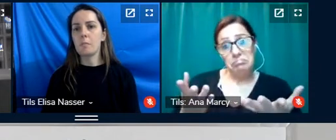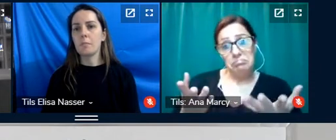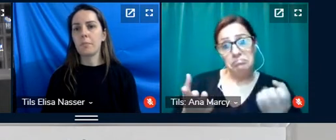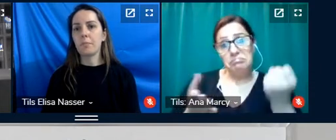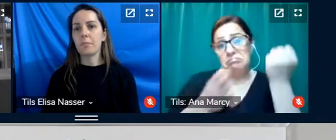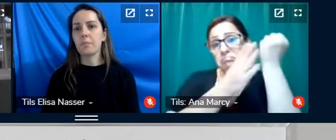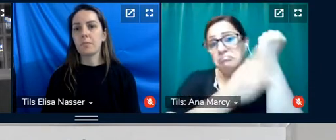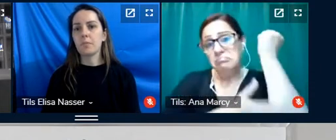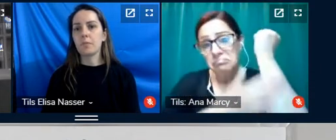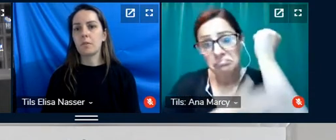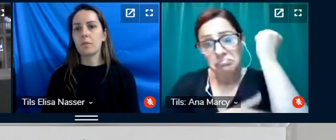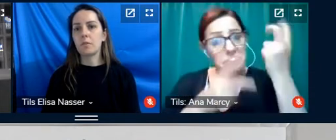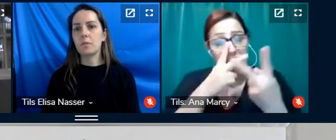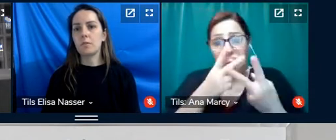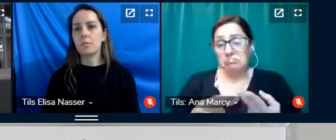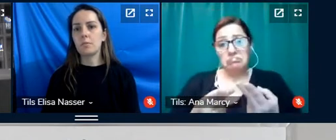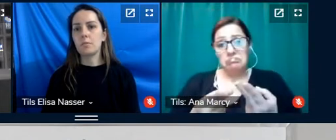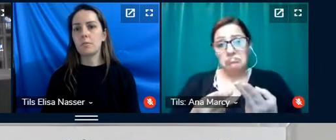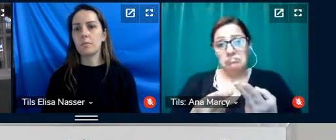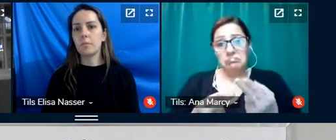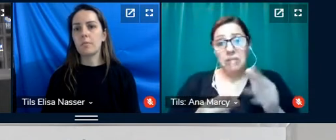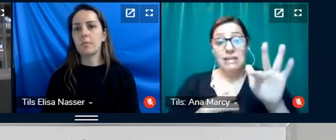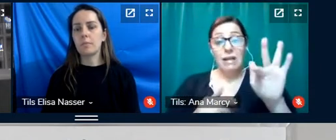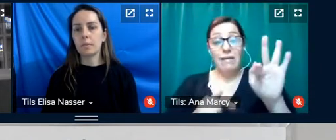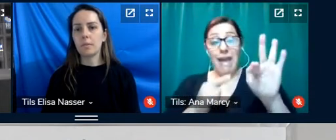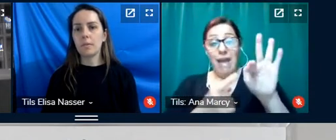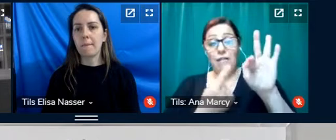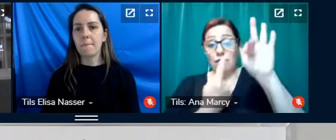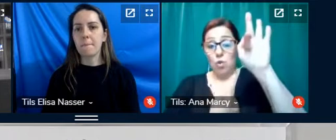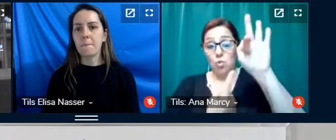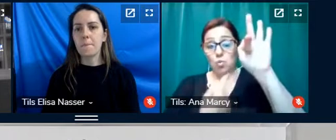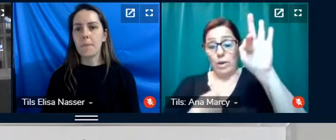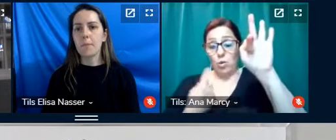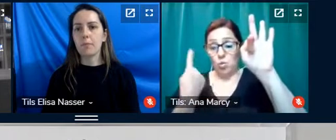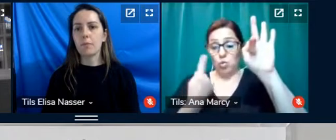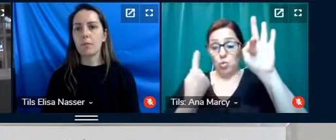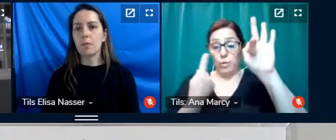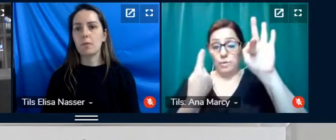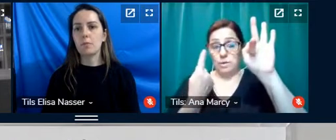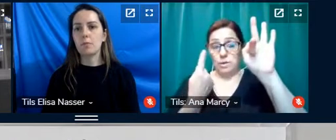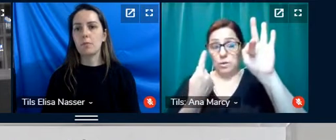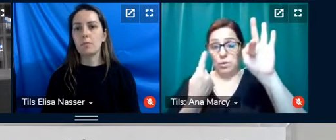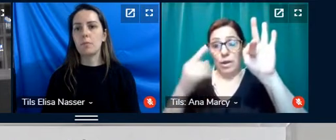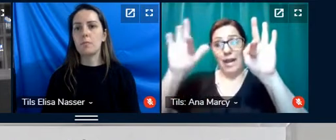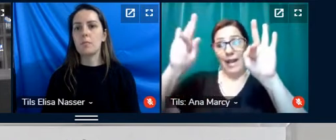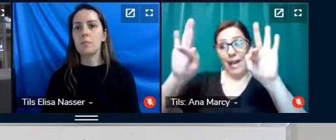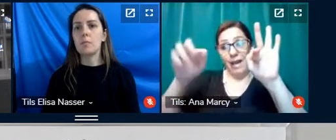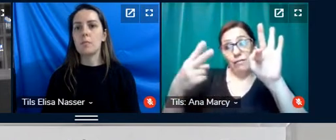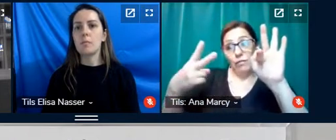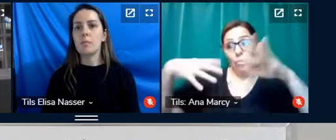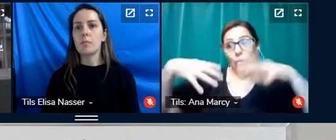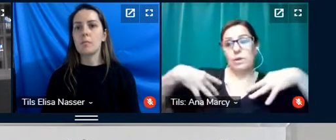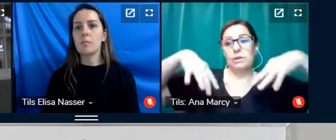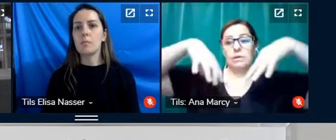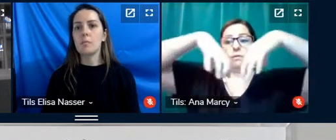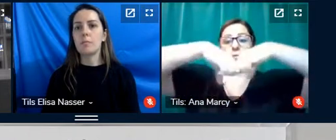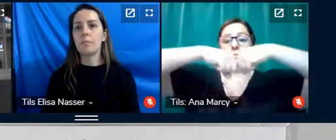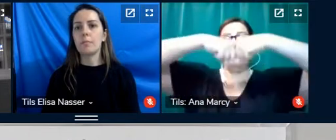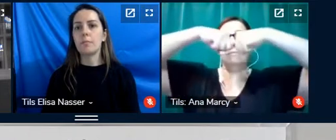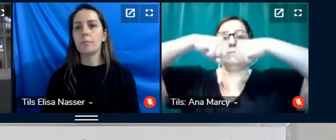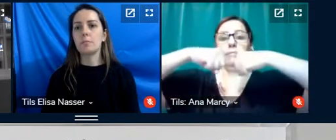quê? O que importa é que a sacola fique suspensa pela força que nós estamos aplicando. Não importa se eu estou